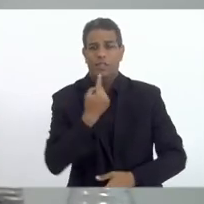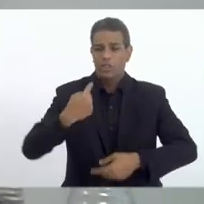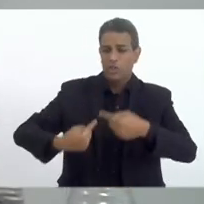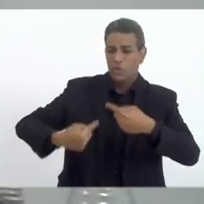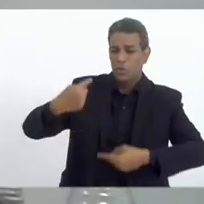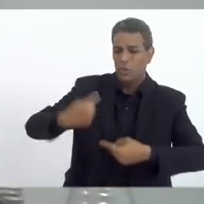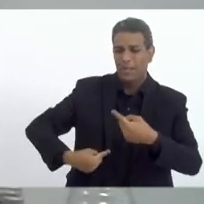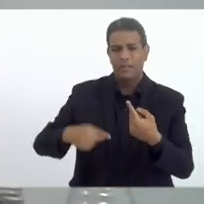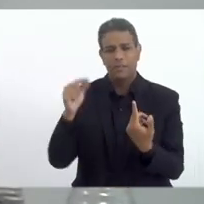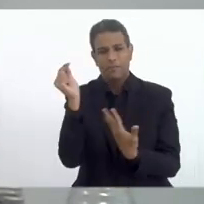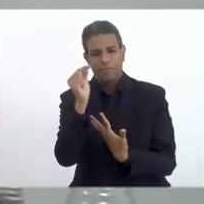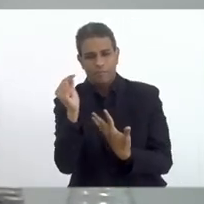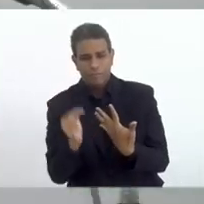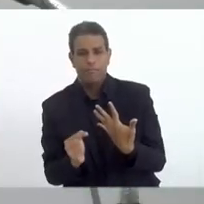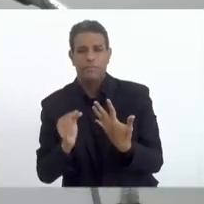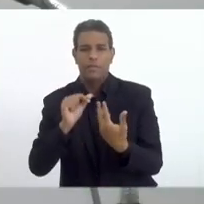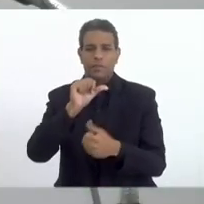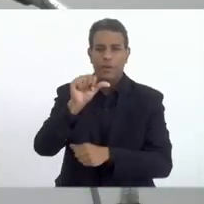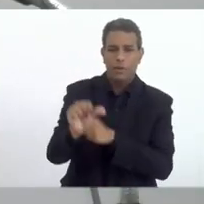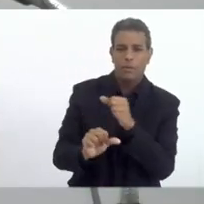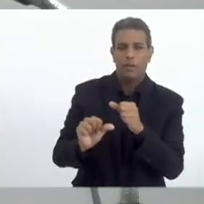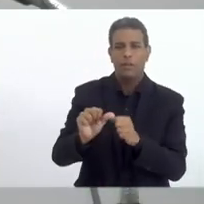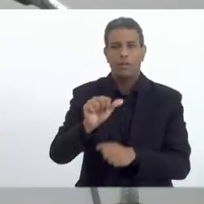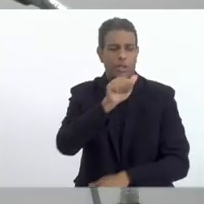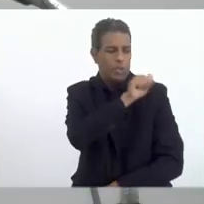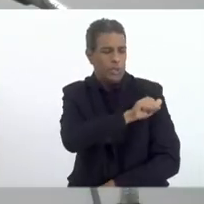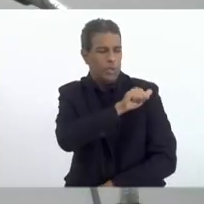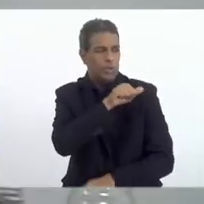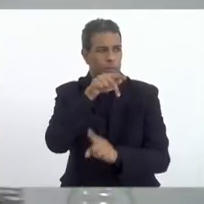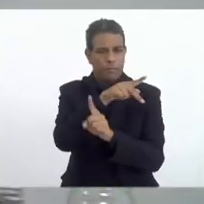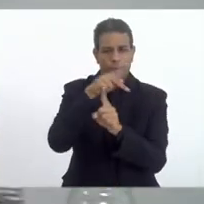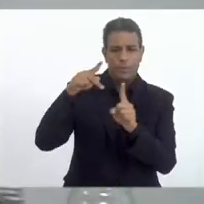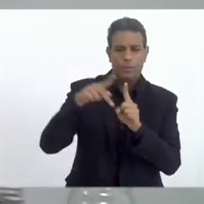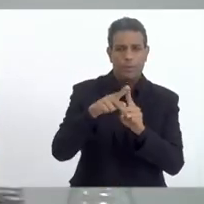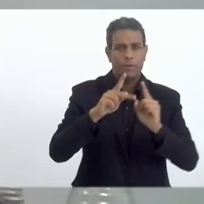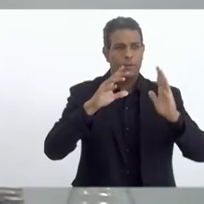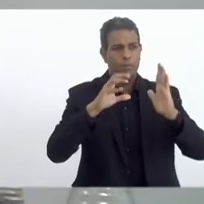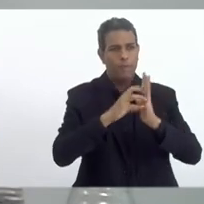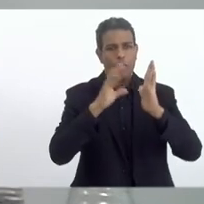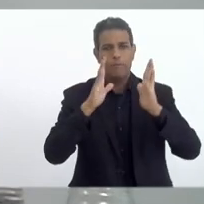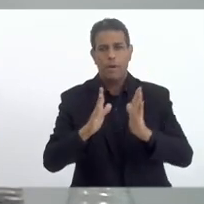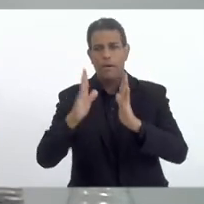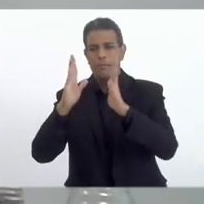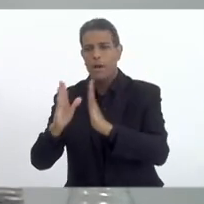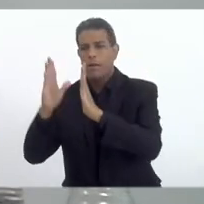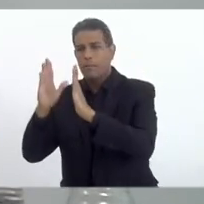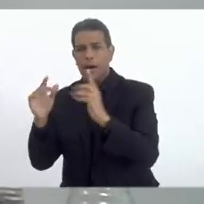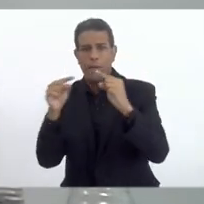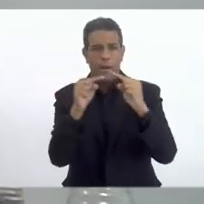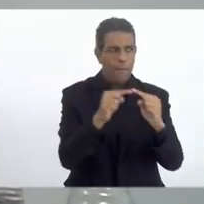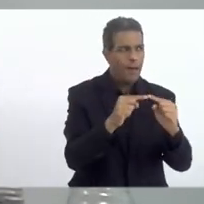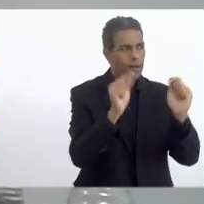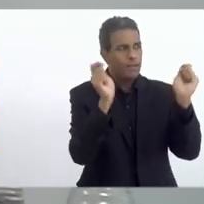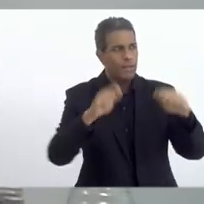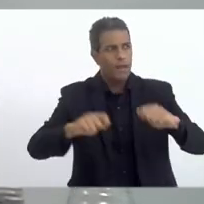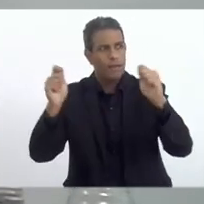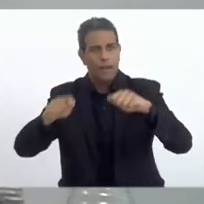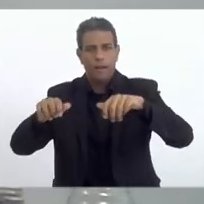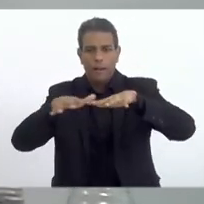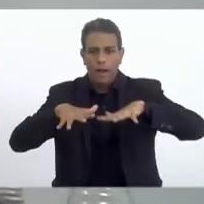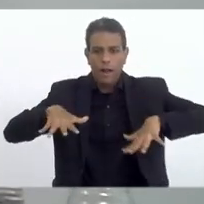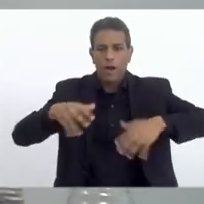forma, quando fizemos a reforma administrativa aqui, todas as carreiras num determinado setor foram encaradas de forma